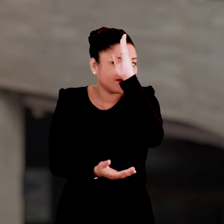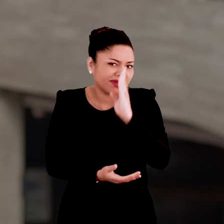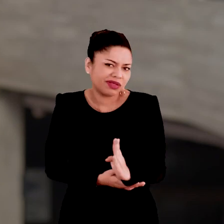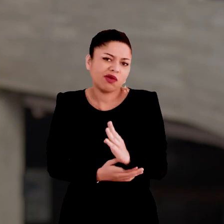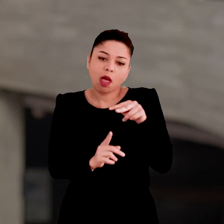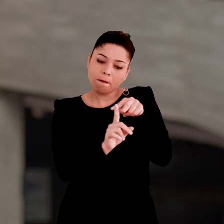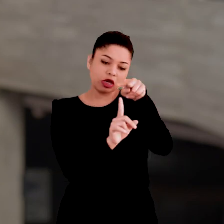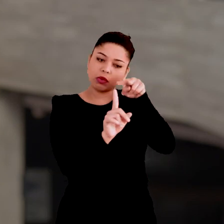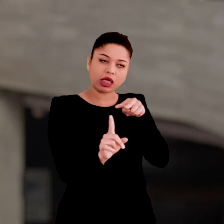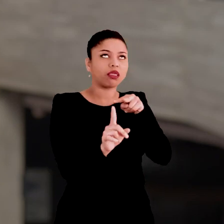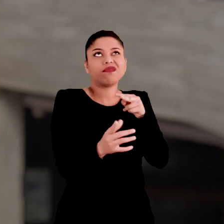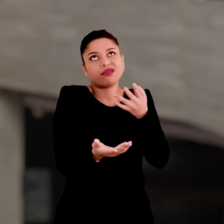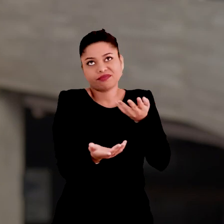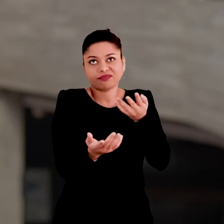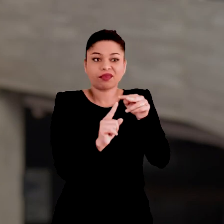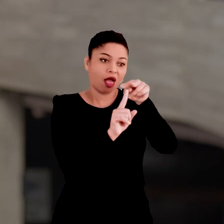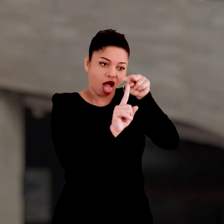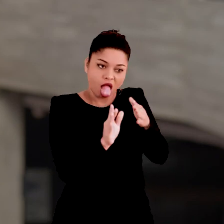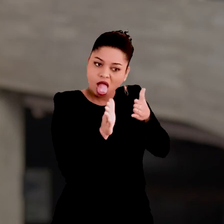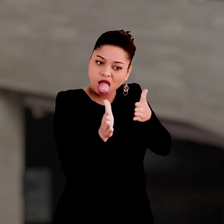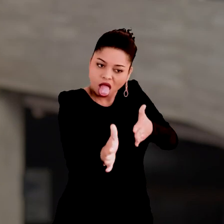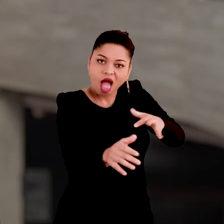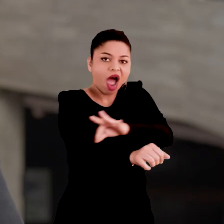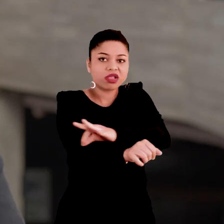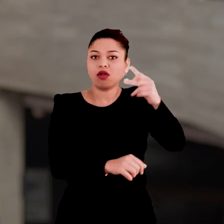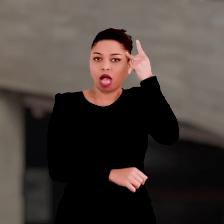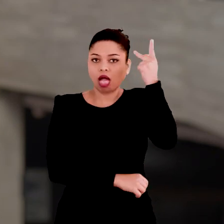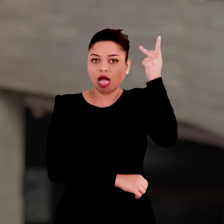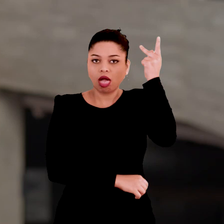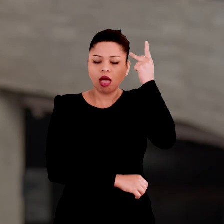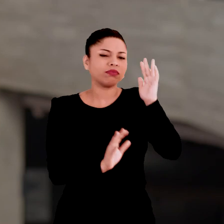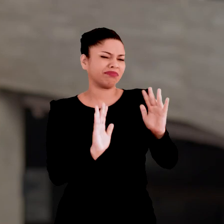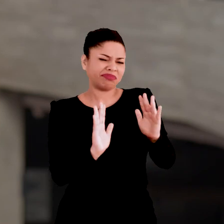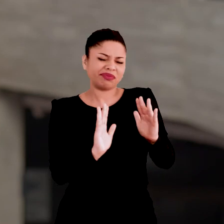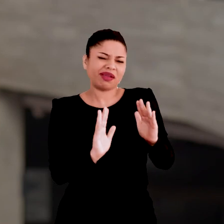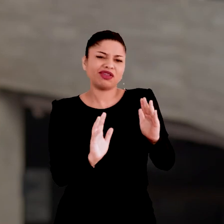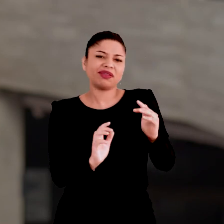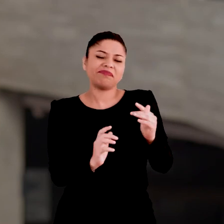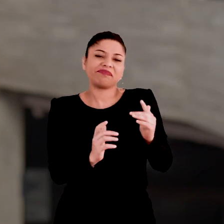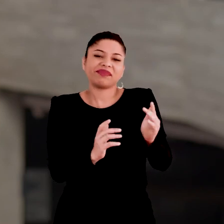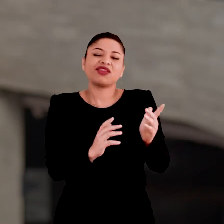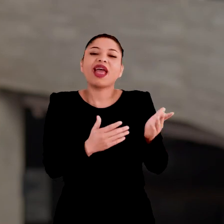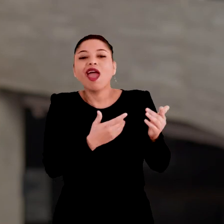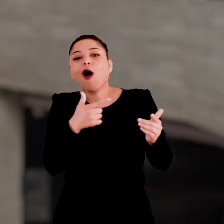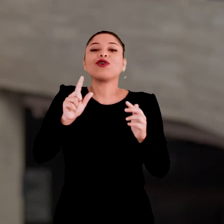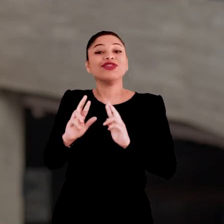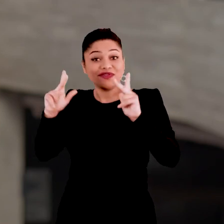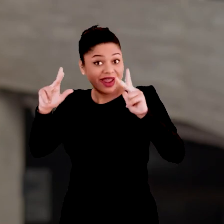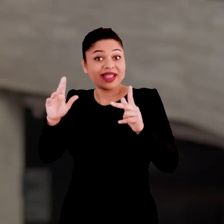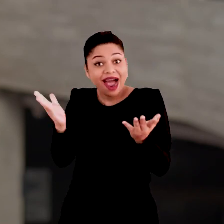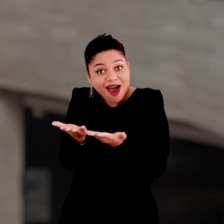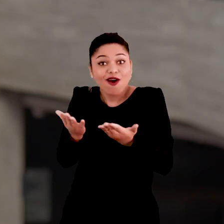uma perspectiva da arquitetura aqui de São Paulo. Eu acho que isso é algo que faz com que essa edição